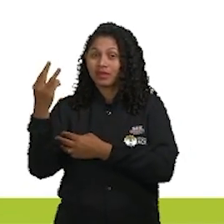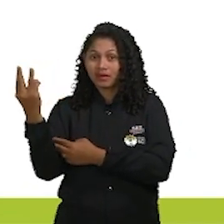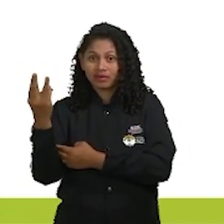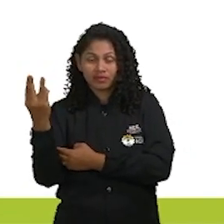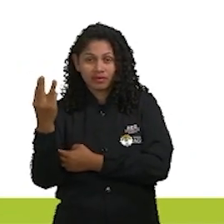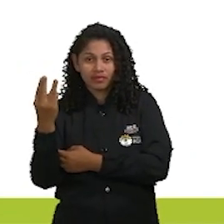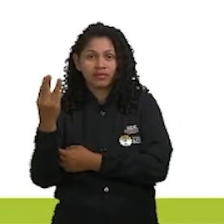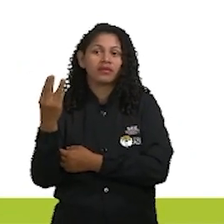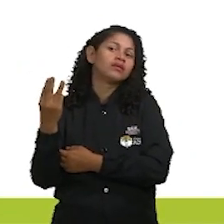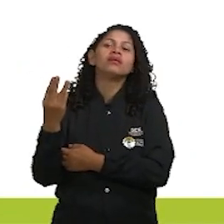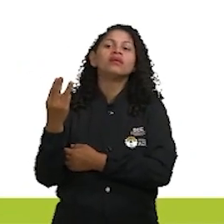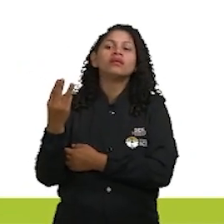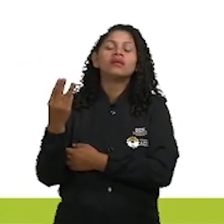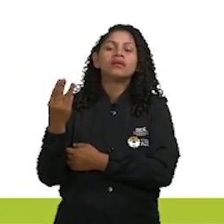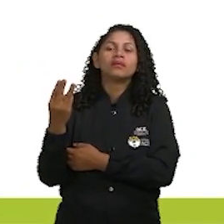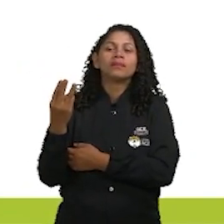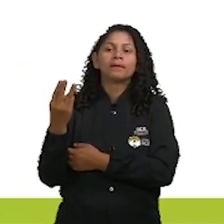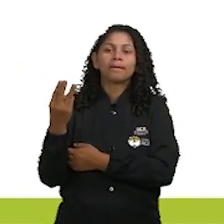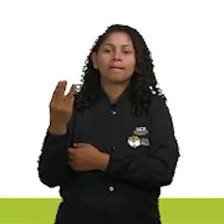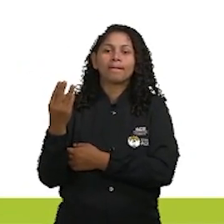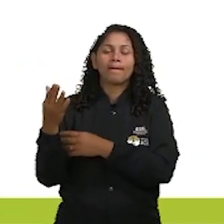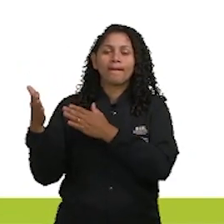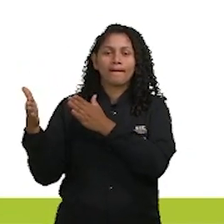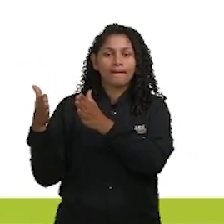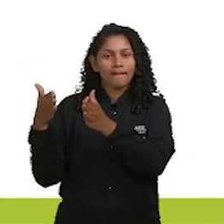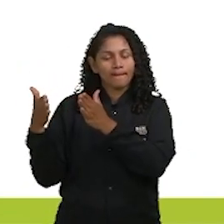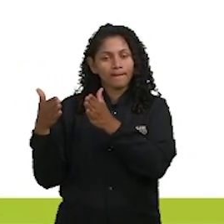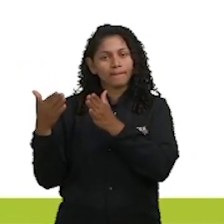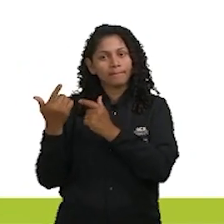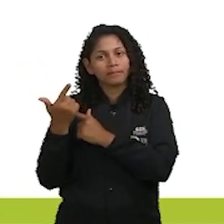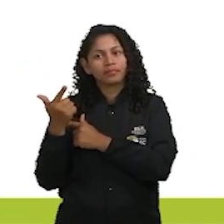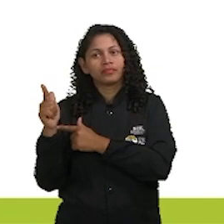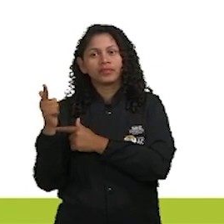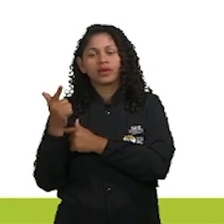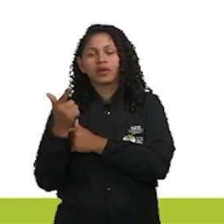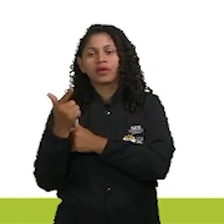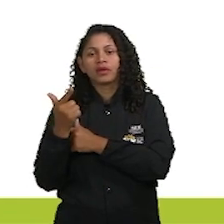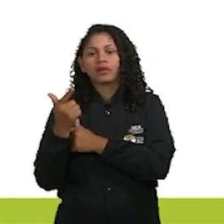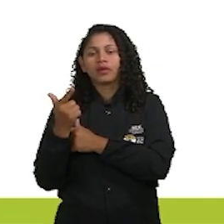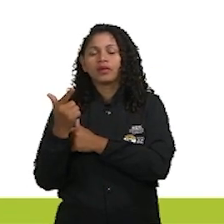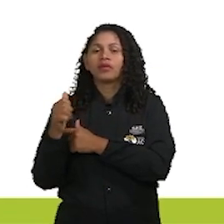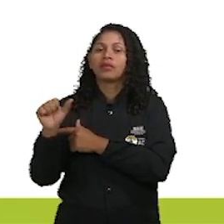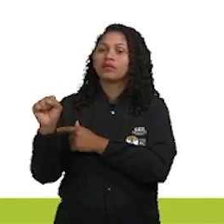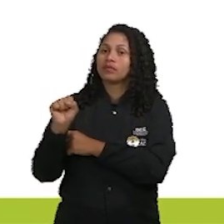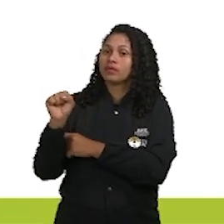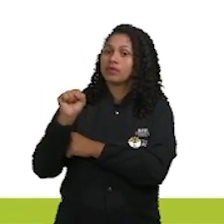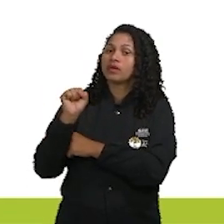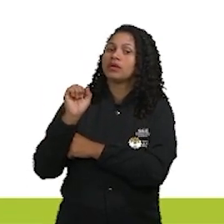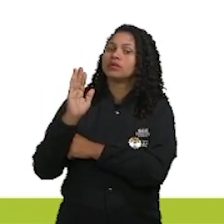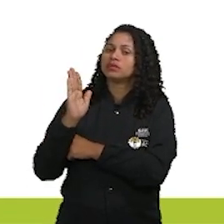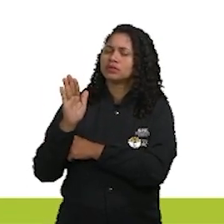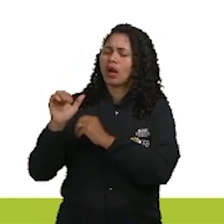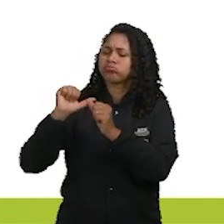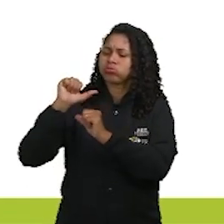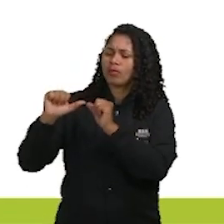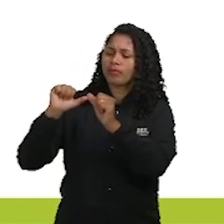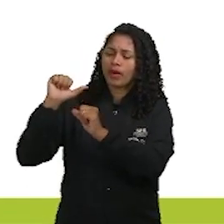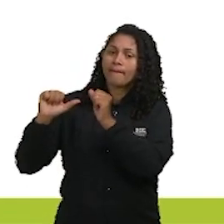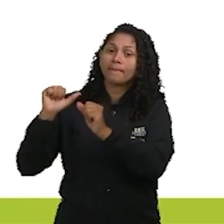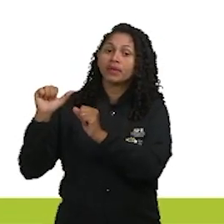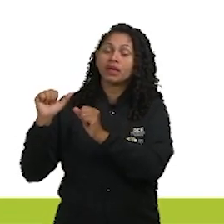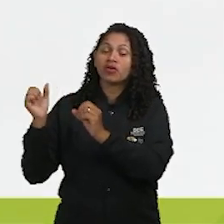com carga positiva, e do outro lado, eu percebo que esse corante, ele voltou a